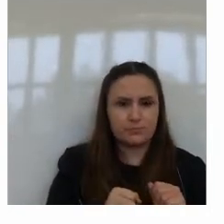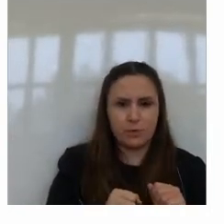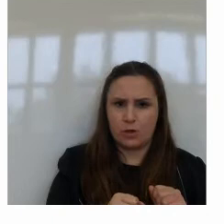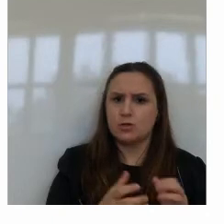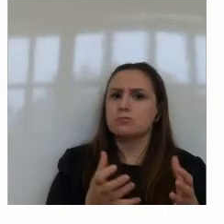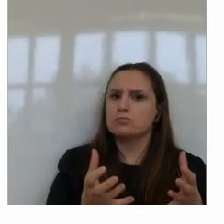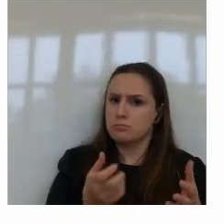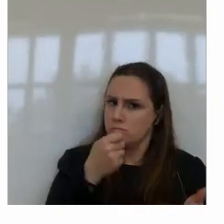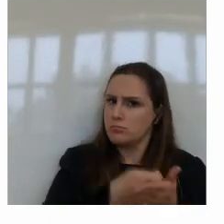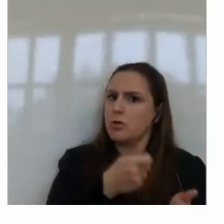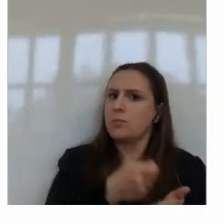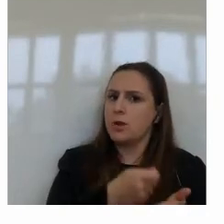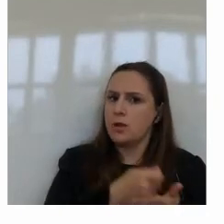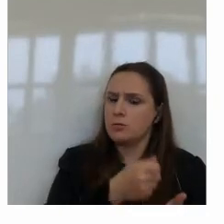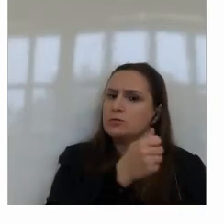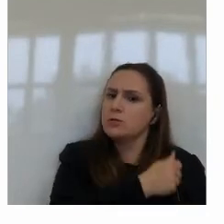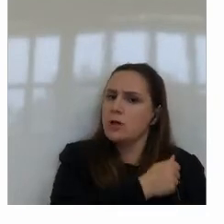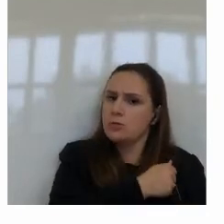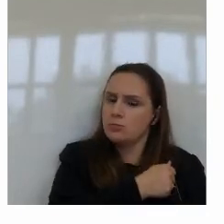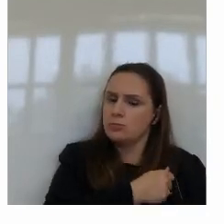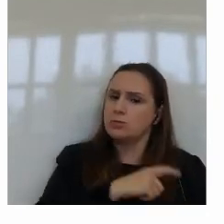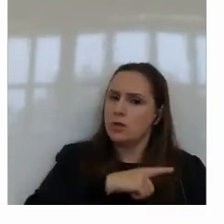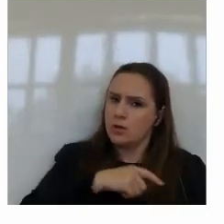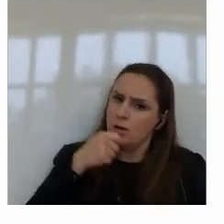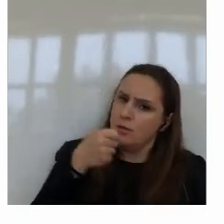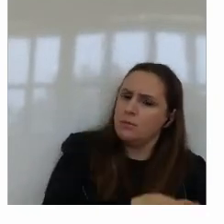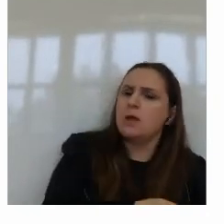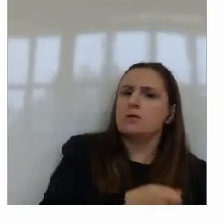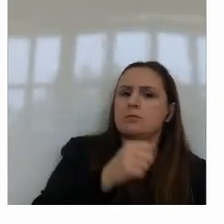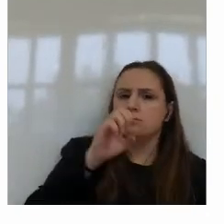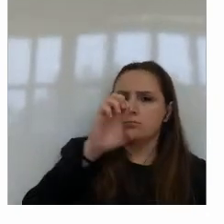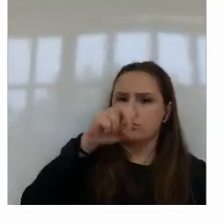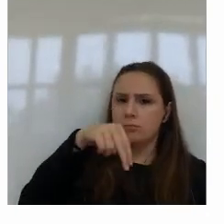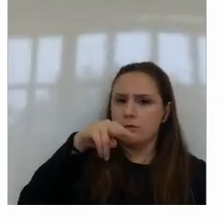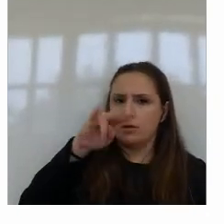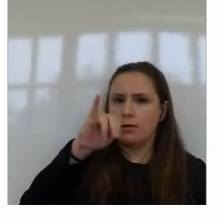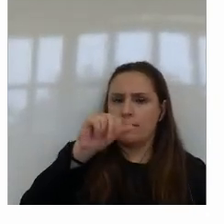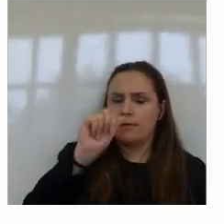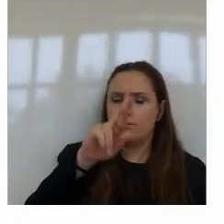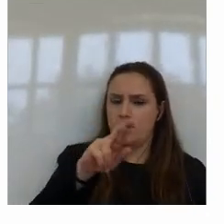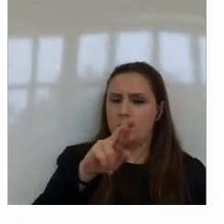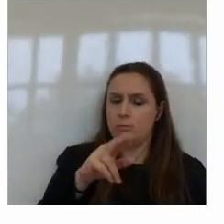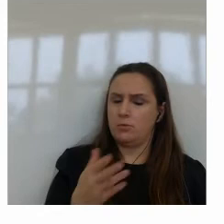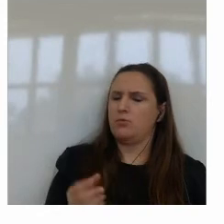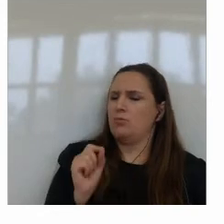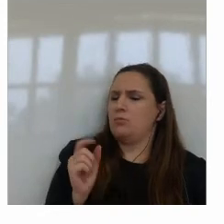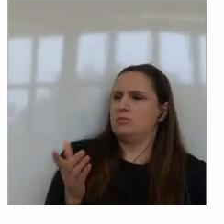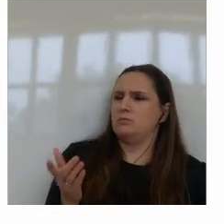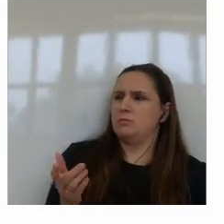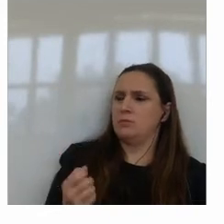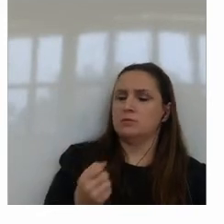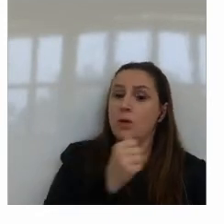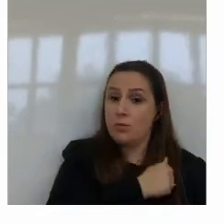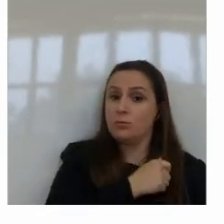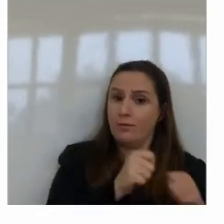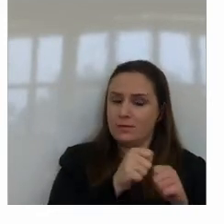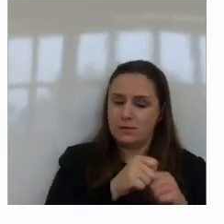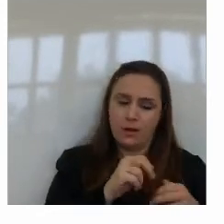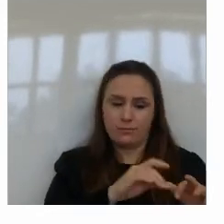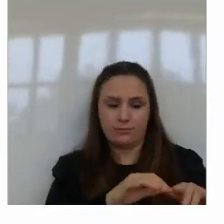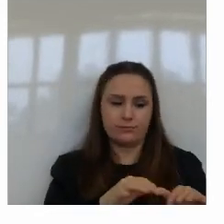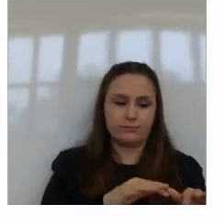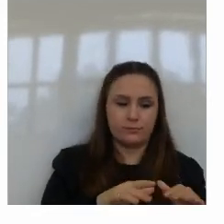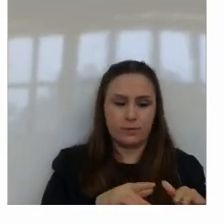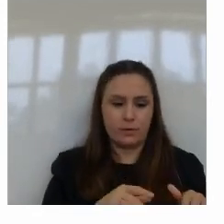o professor pode exigir que os estudantes cliquem no botão enviar. O que quer dizer isso? Quando o estudante estiver fazendo a